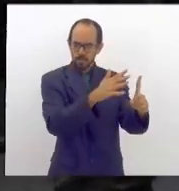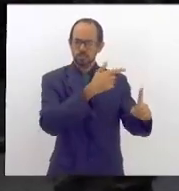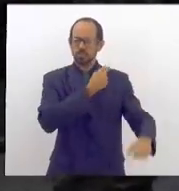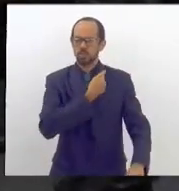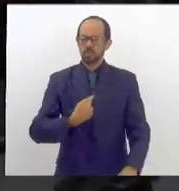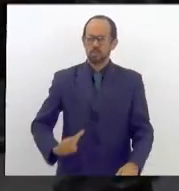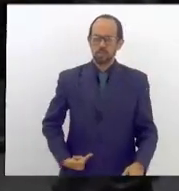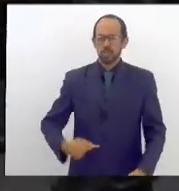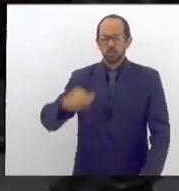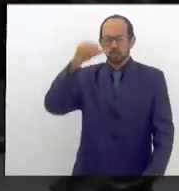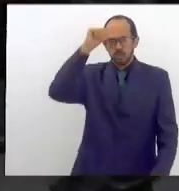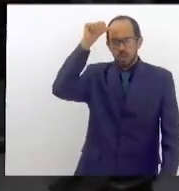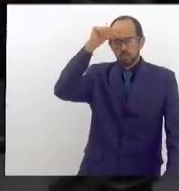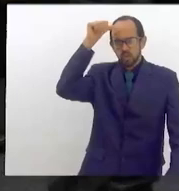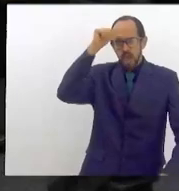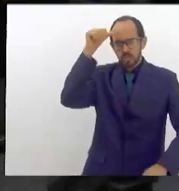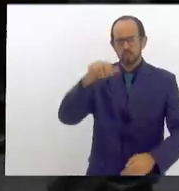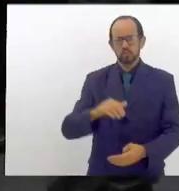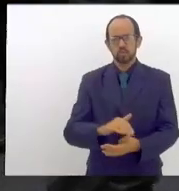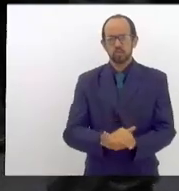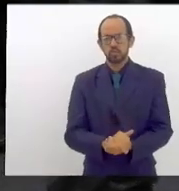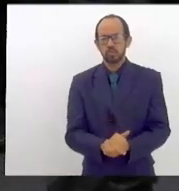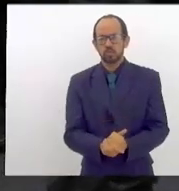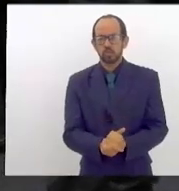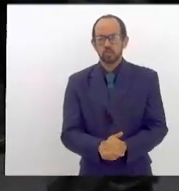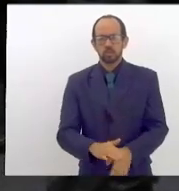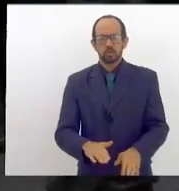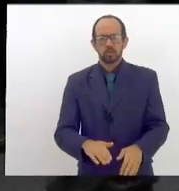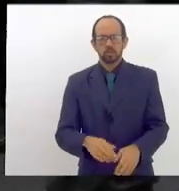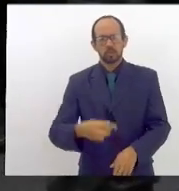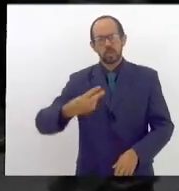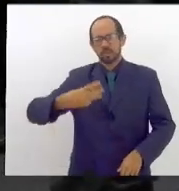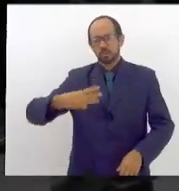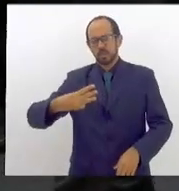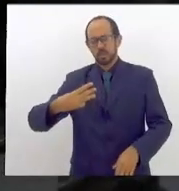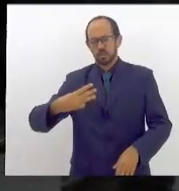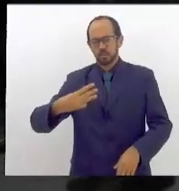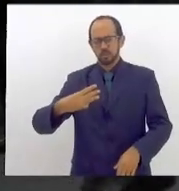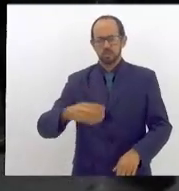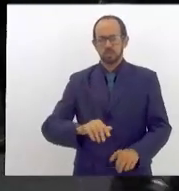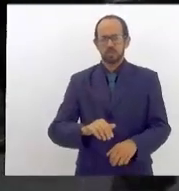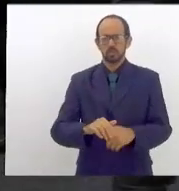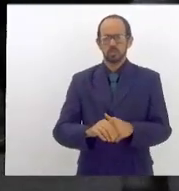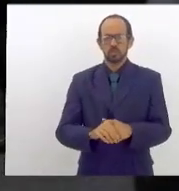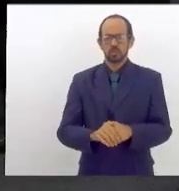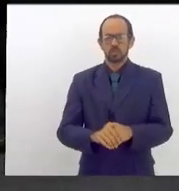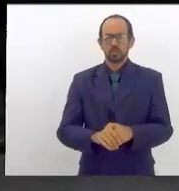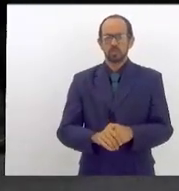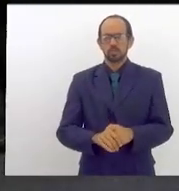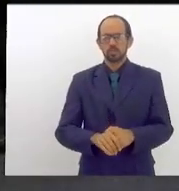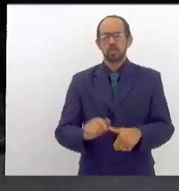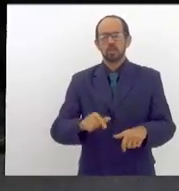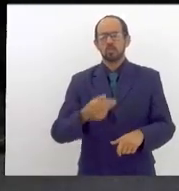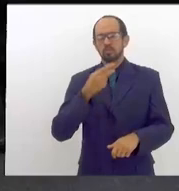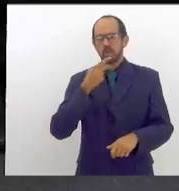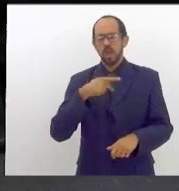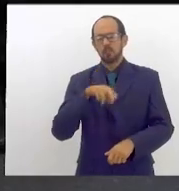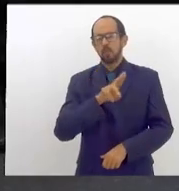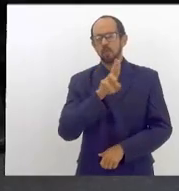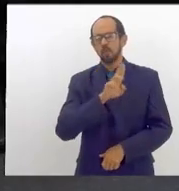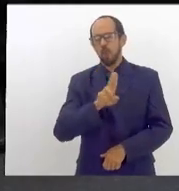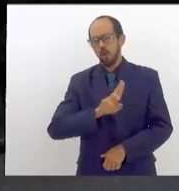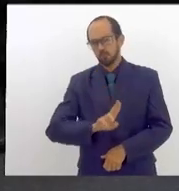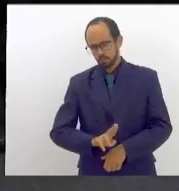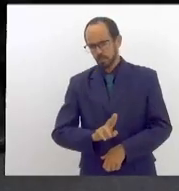Cláudio Castro terceiro e último argumento infalível vou citar nominalmente